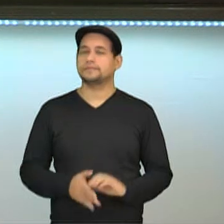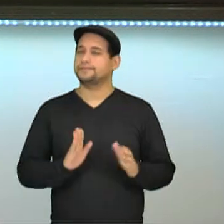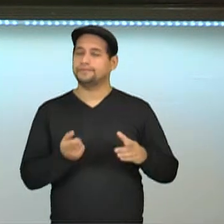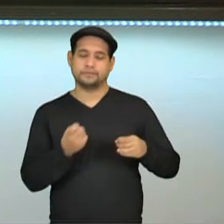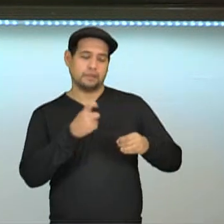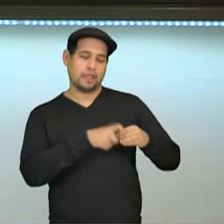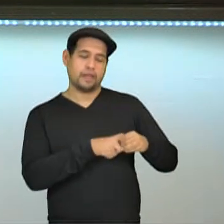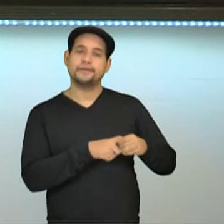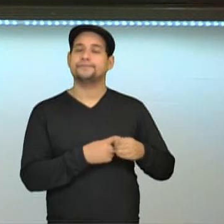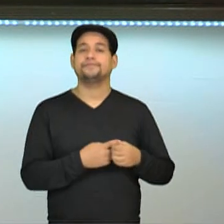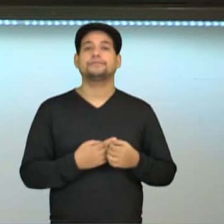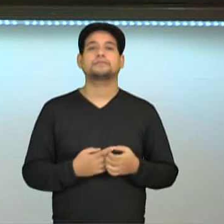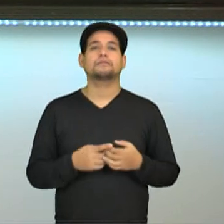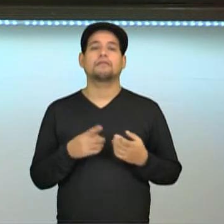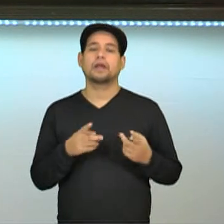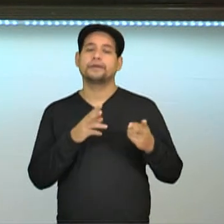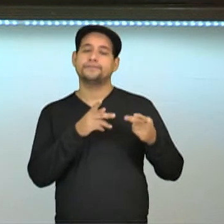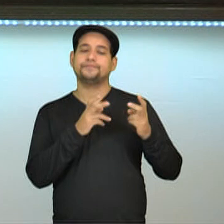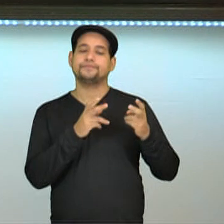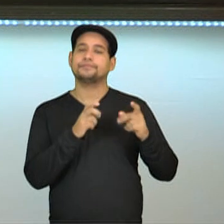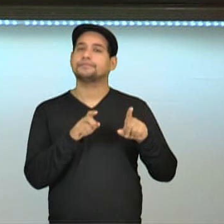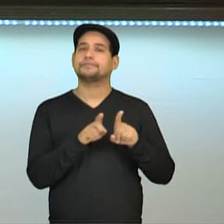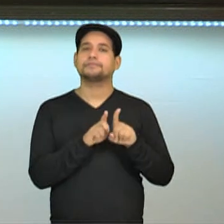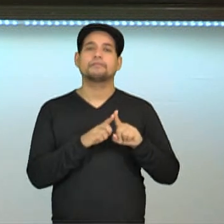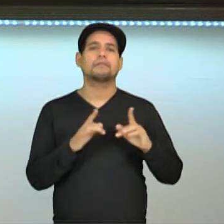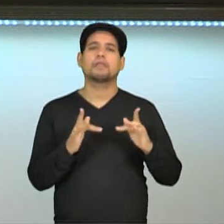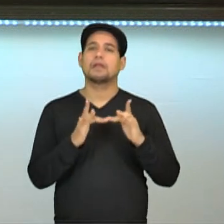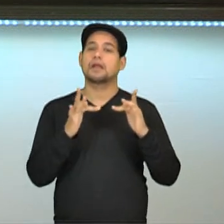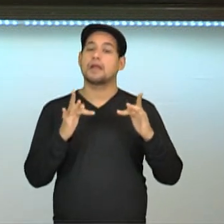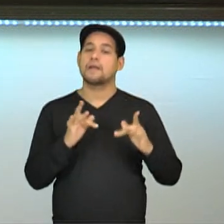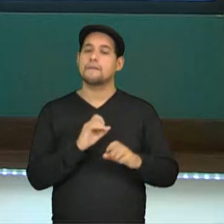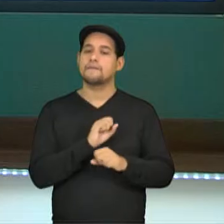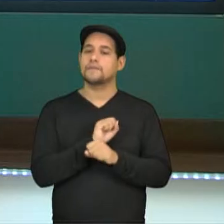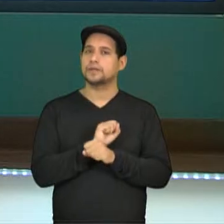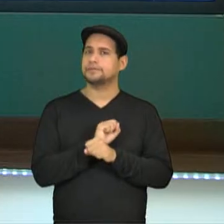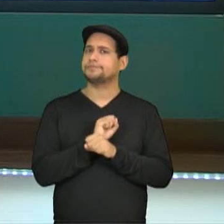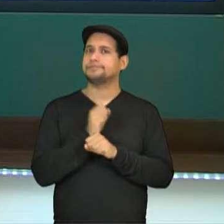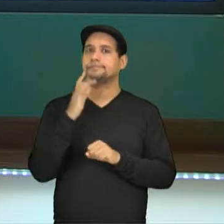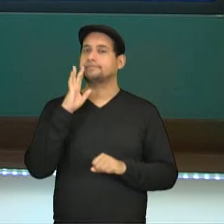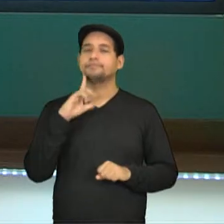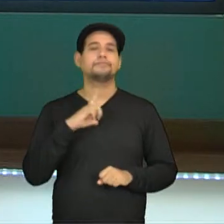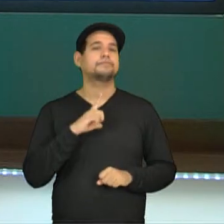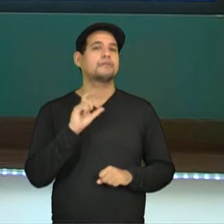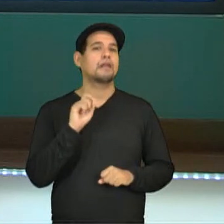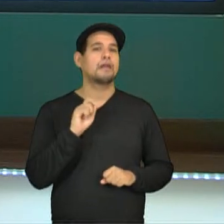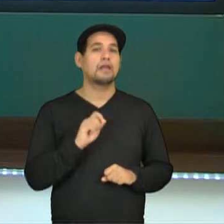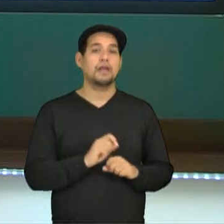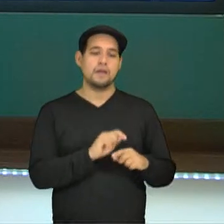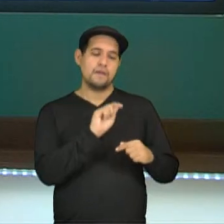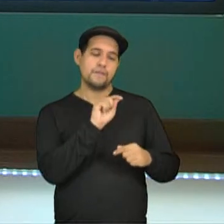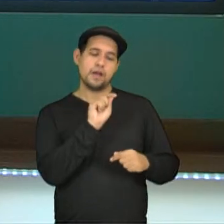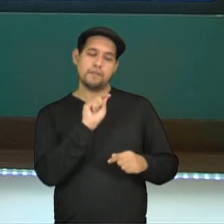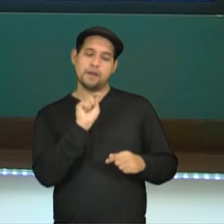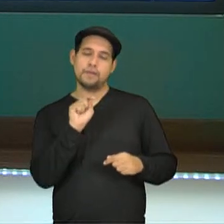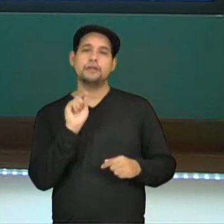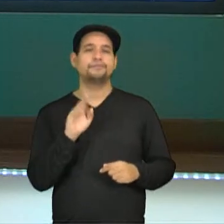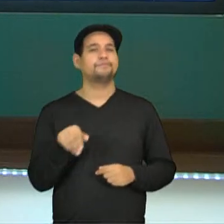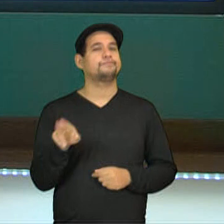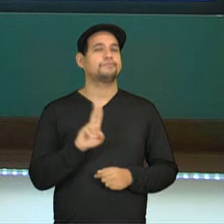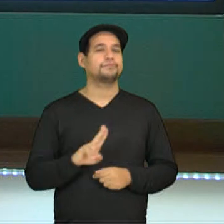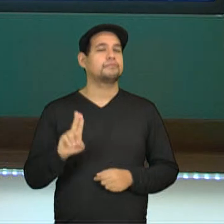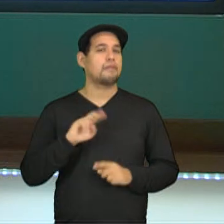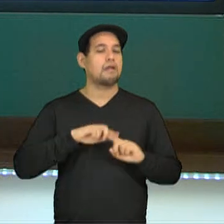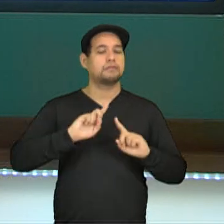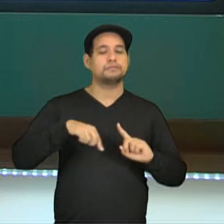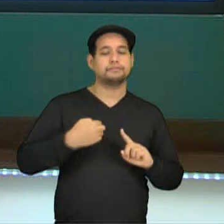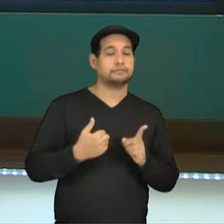Retornando então, pessoal, observem aqui com relação a essa pausa, né? Nós temos aqui as reticências sendo utilizadas já logo